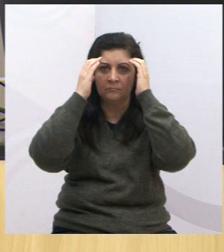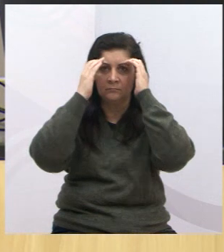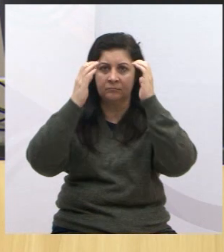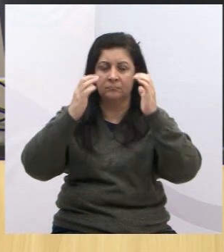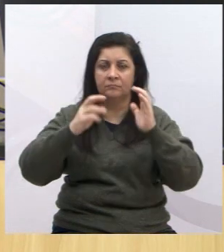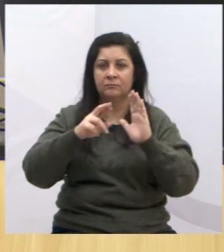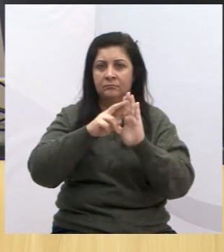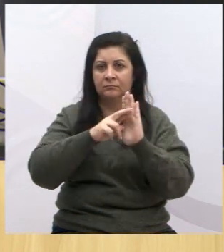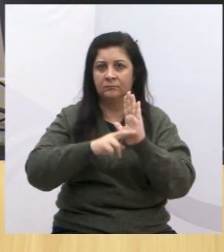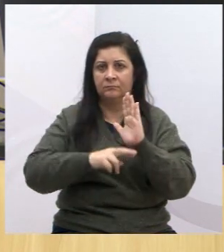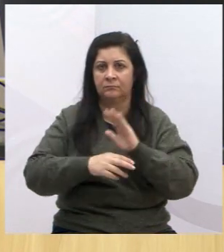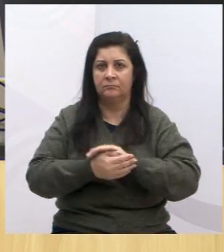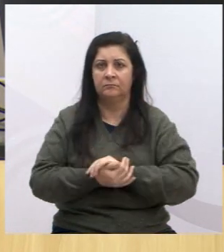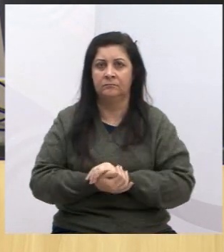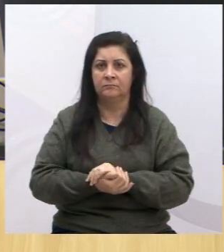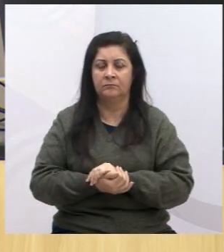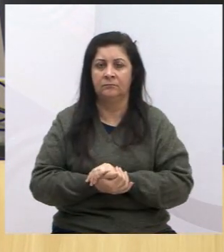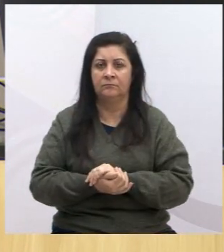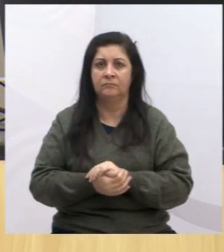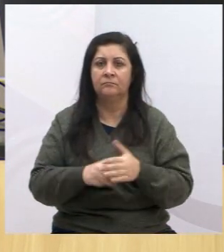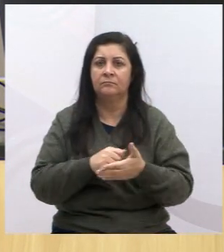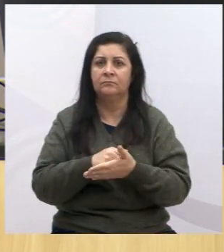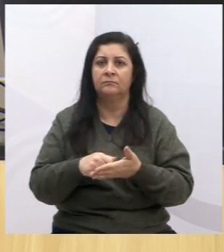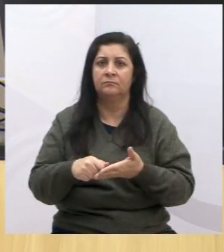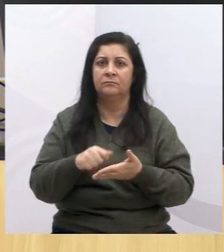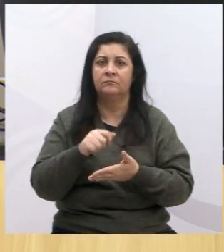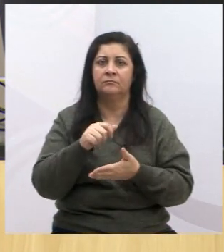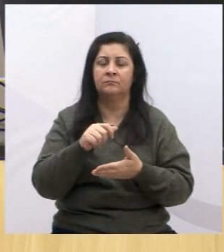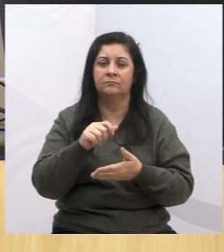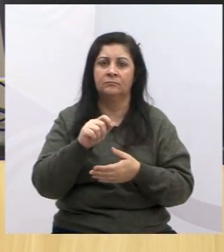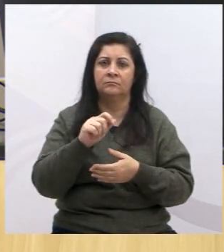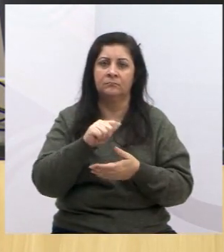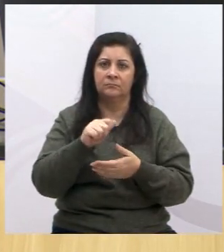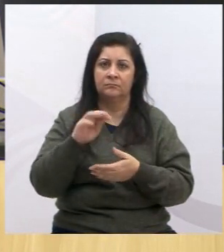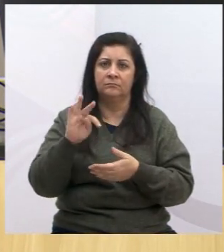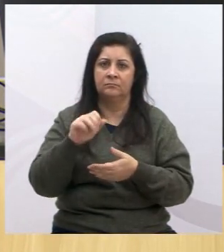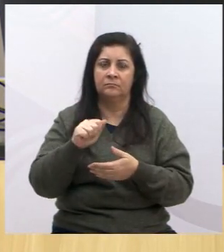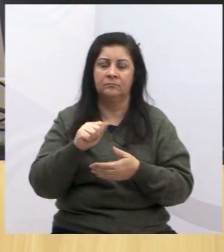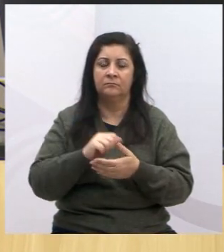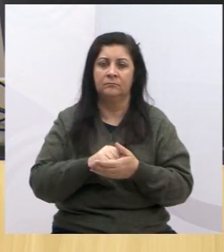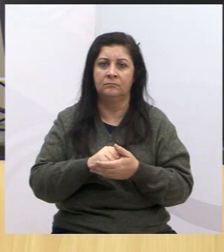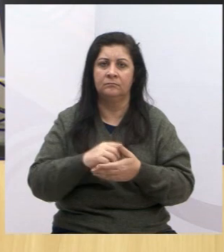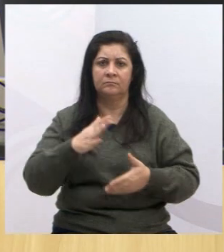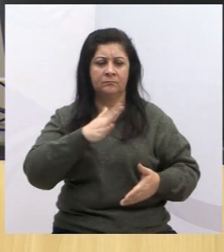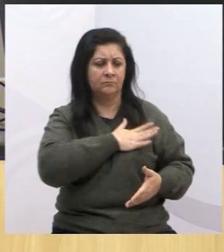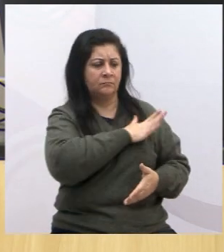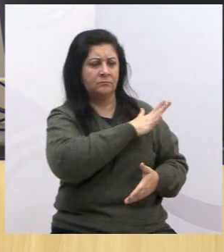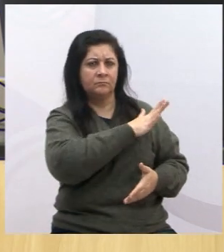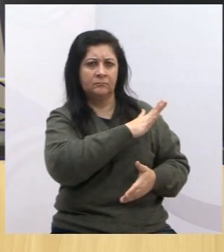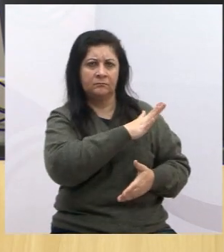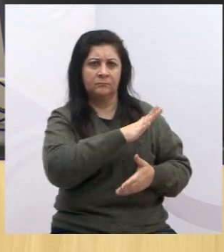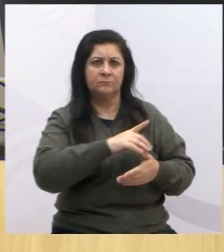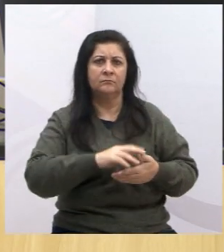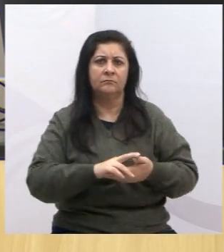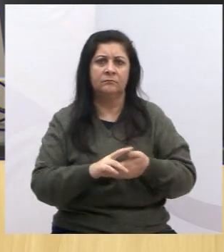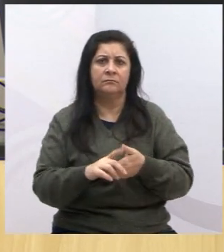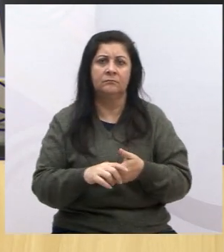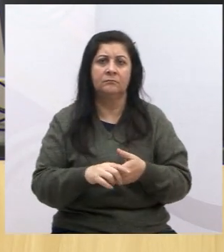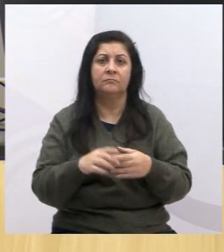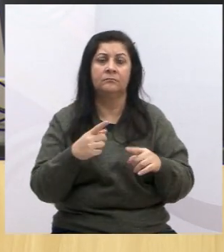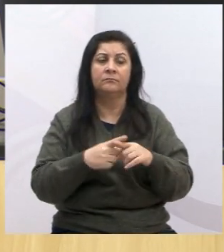regimentais, seja constatado na atos do trabalho dessa sessão o registro do nosso repúdio em relação a agressões sofridas pelo